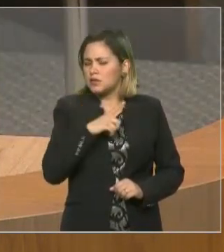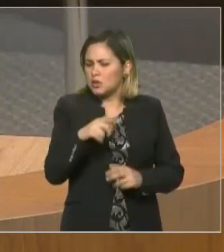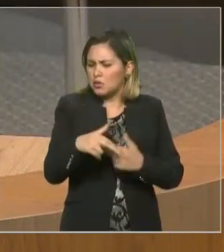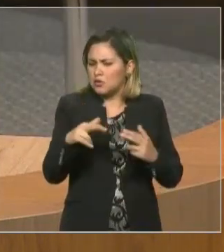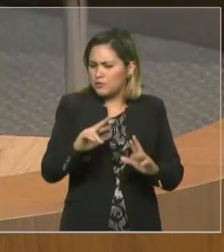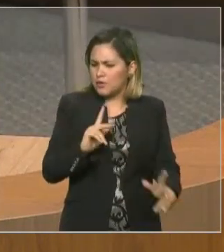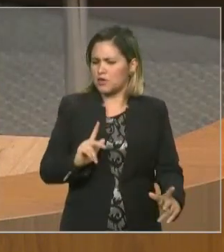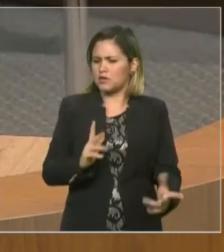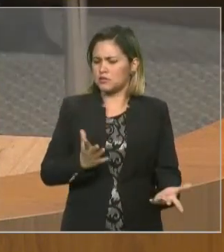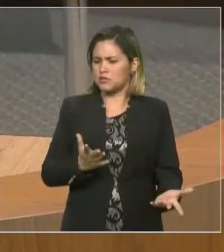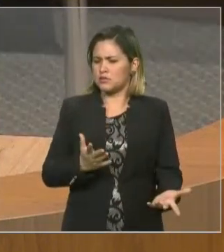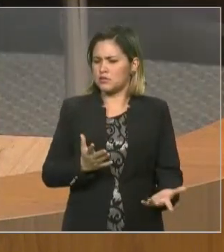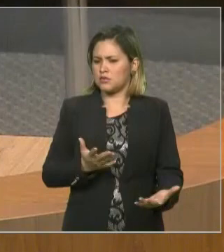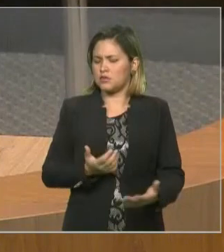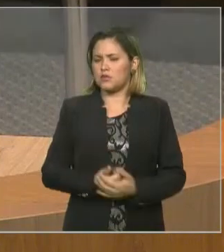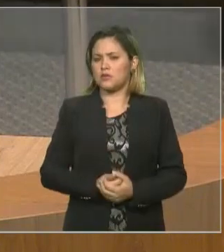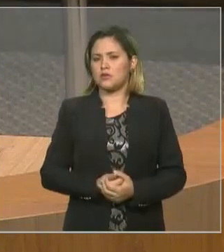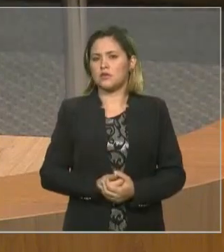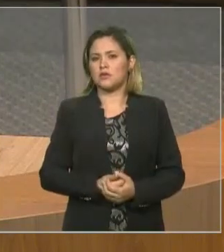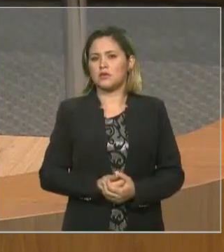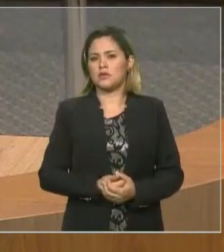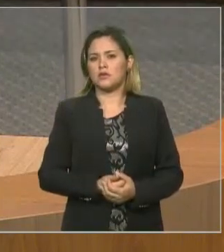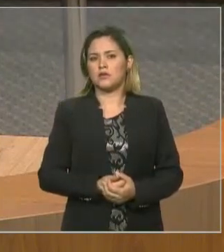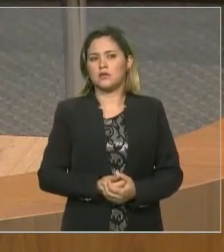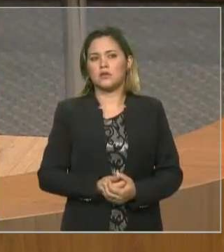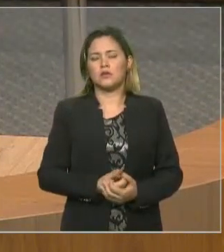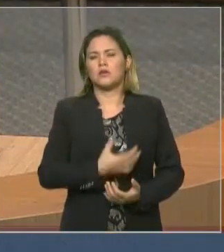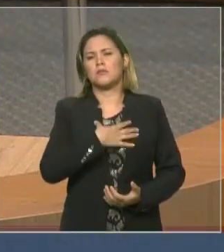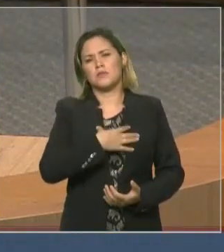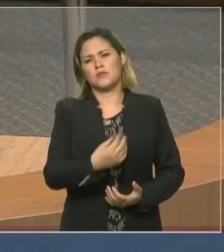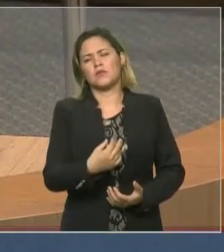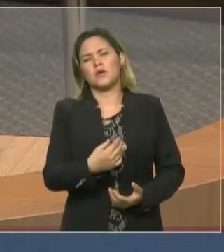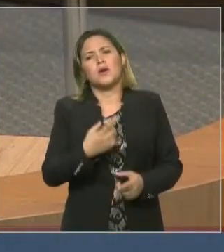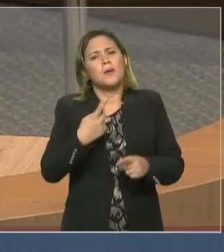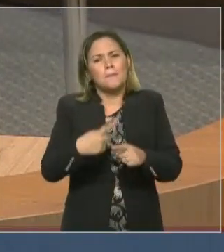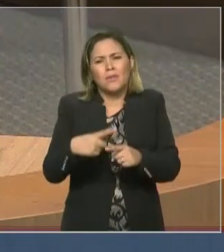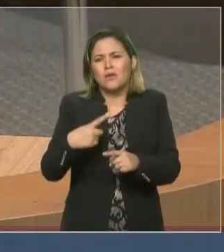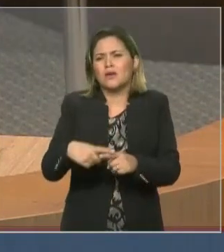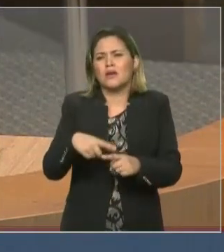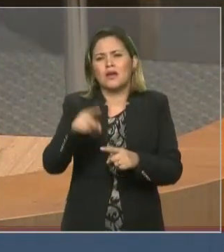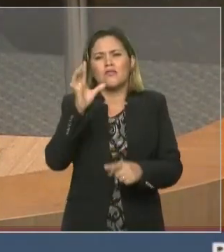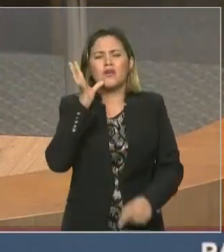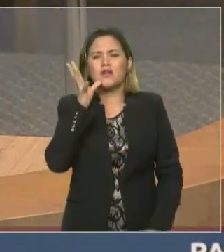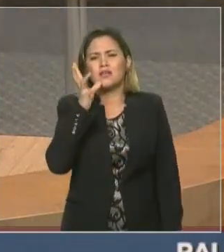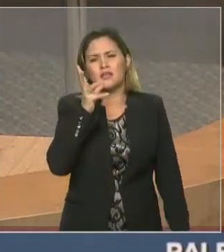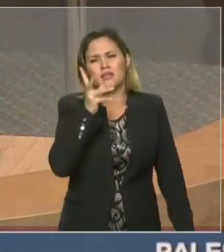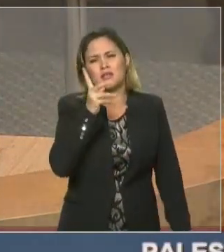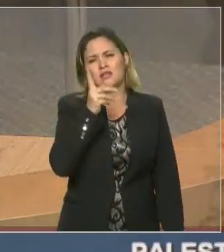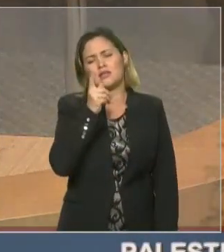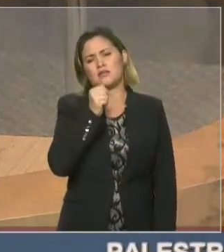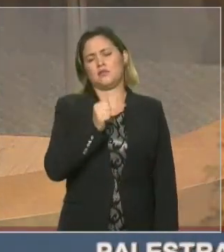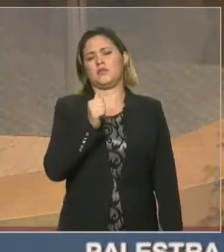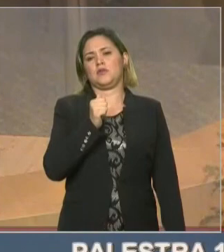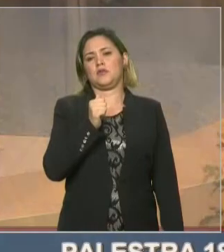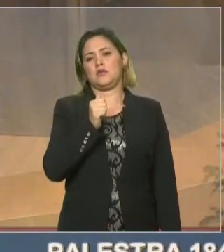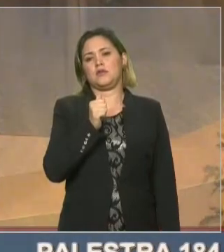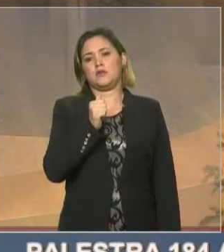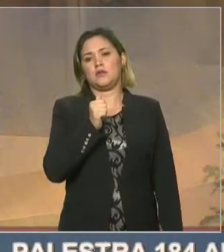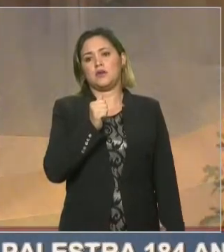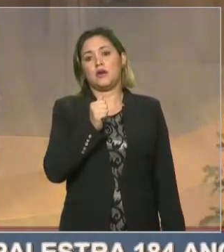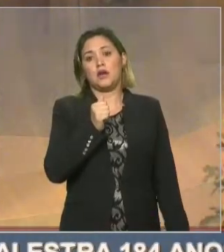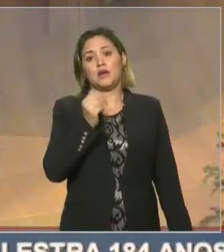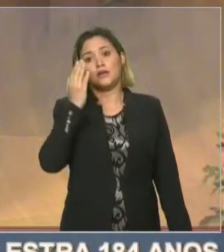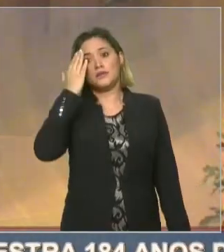perguntou: meu filho, por que tu demoraste? Por que tu ficaste? E acabou descobrindo que ele